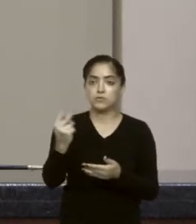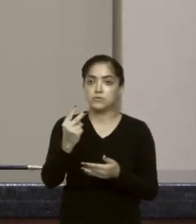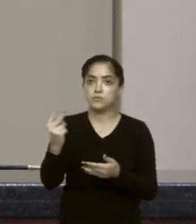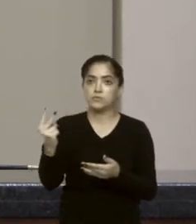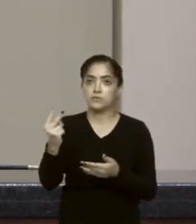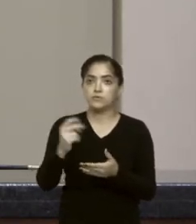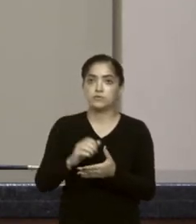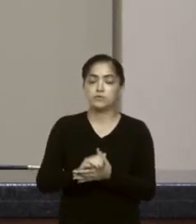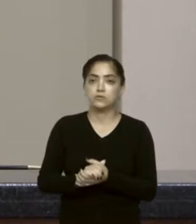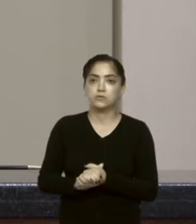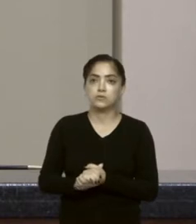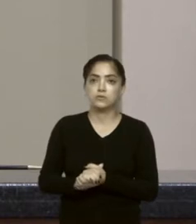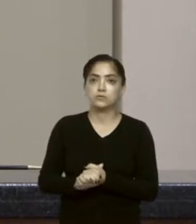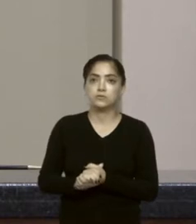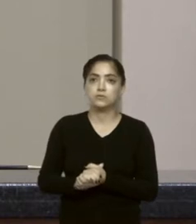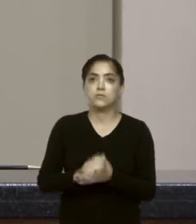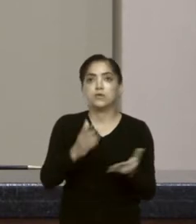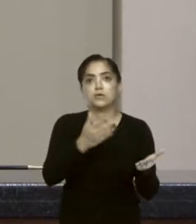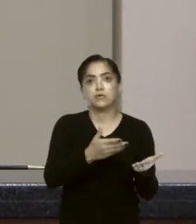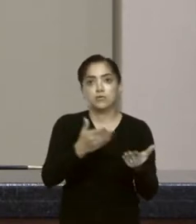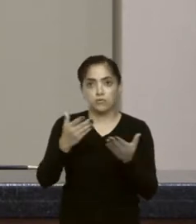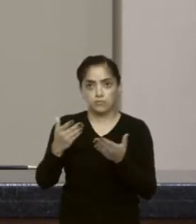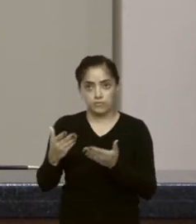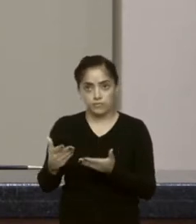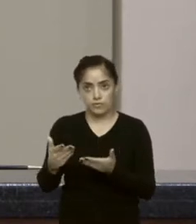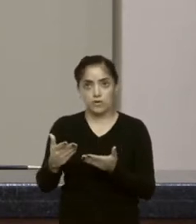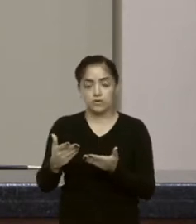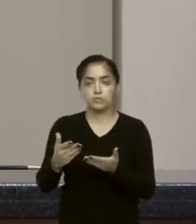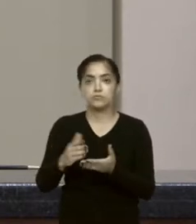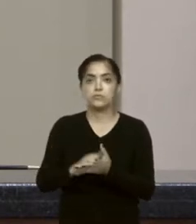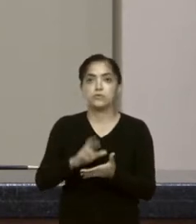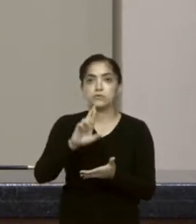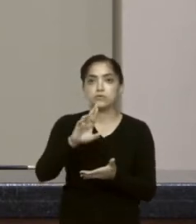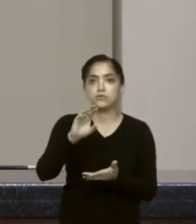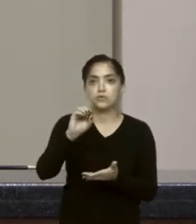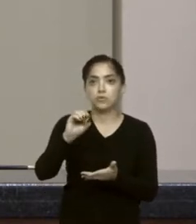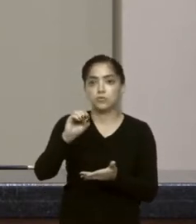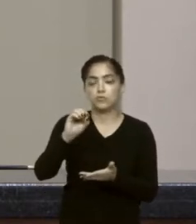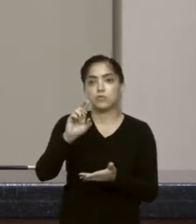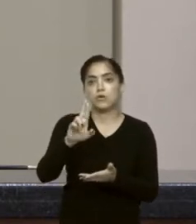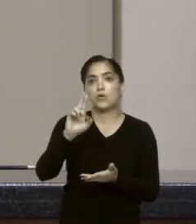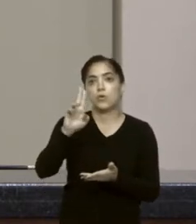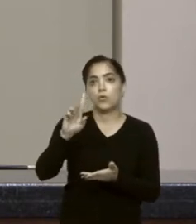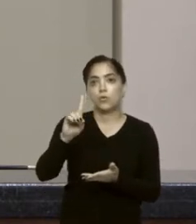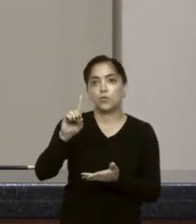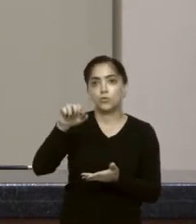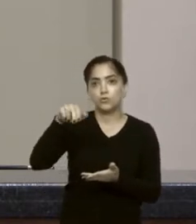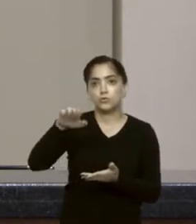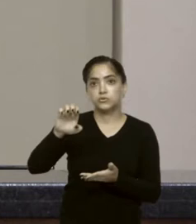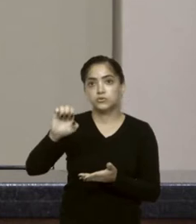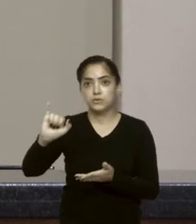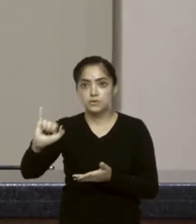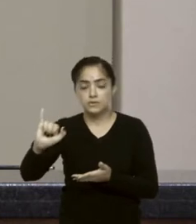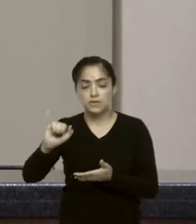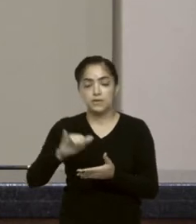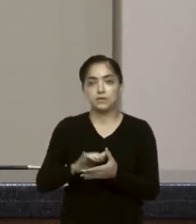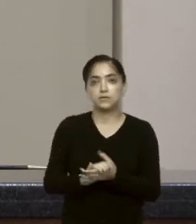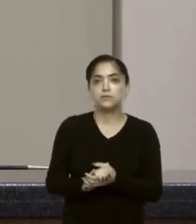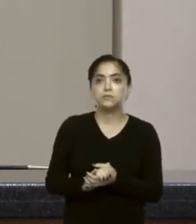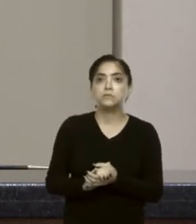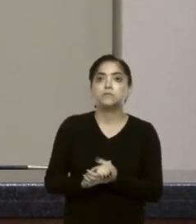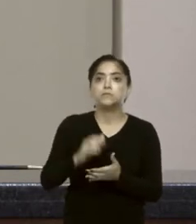17/2022. Convoca o cidadão Rudinei Luiz Floriano, primeiro suplente do Partido Social